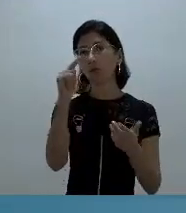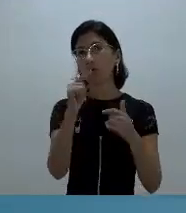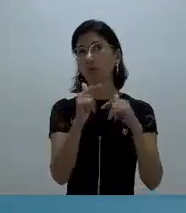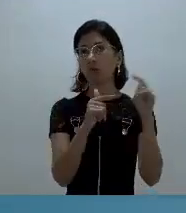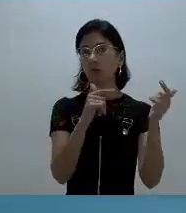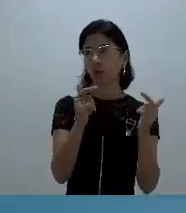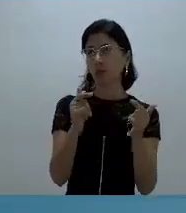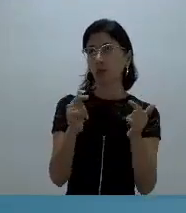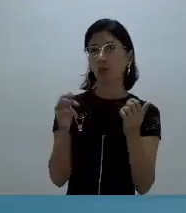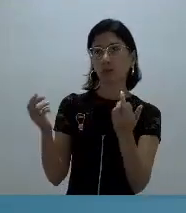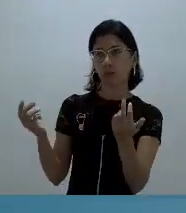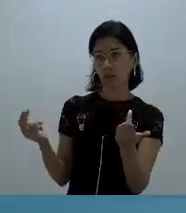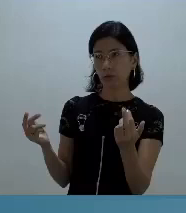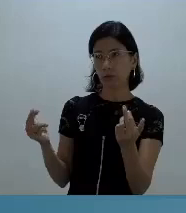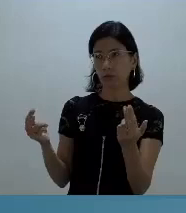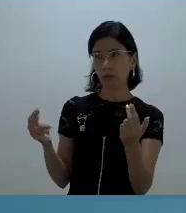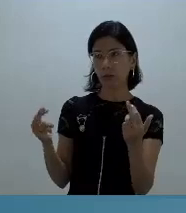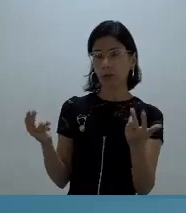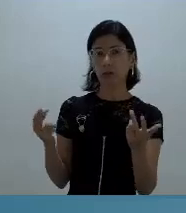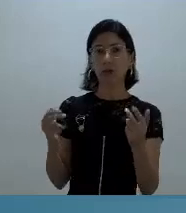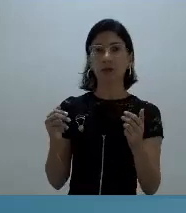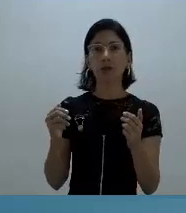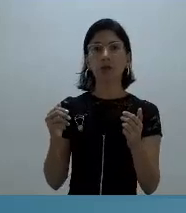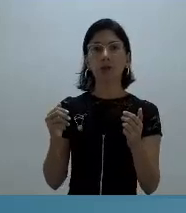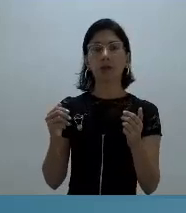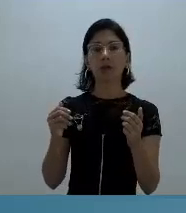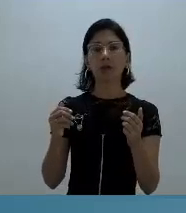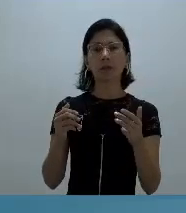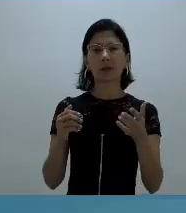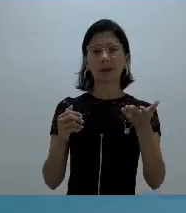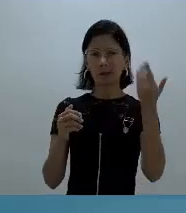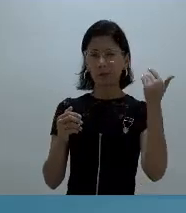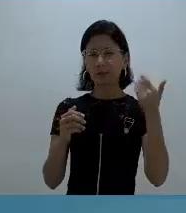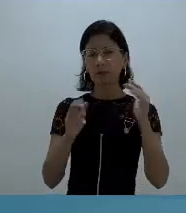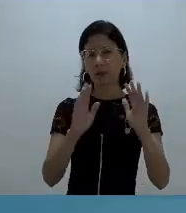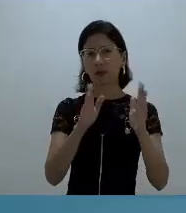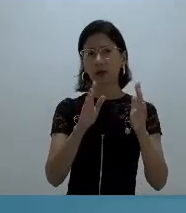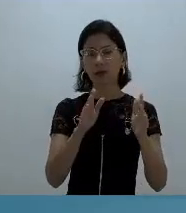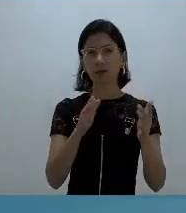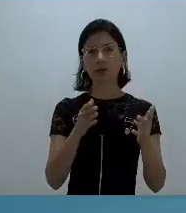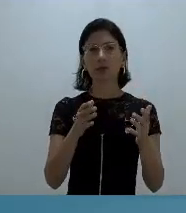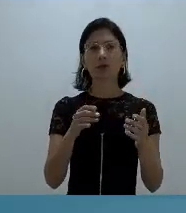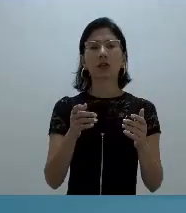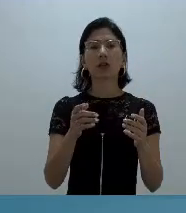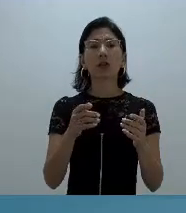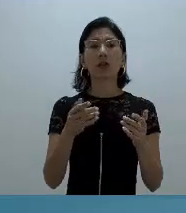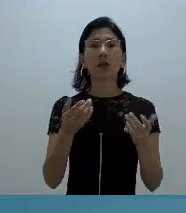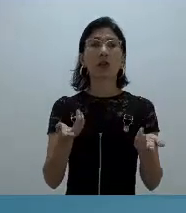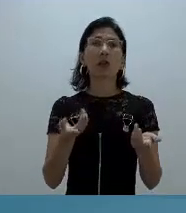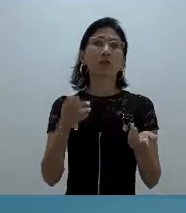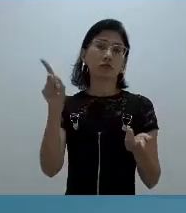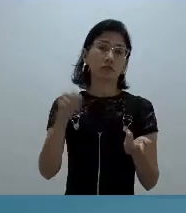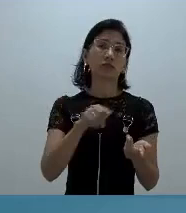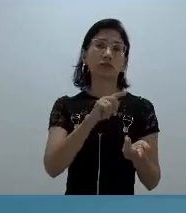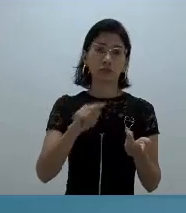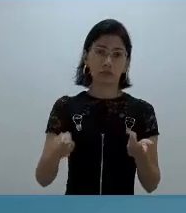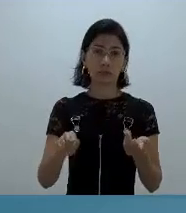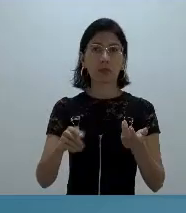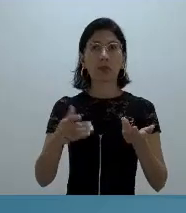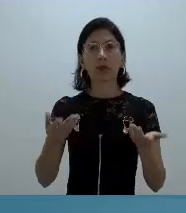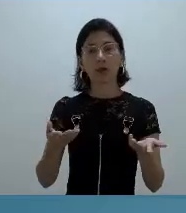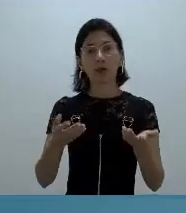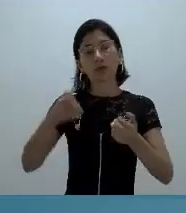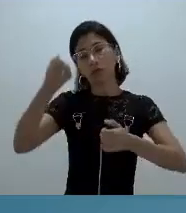Conferência Nacional Constitucional, permitiu a exigência constitucional justamente porque não há tratamento no mérito do recurso judicial.